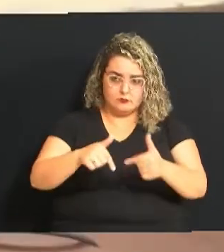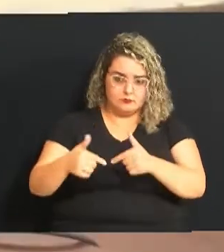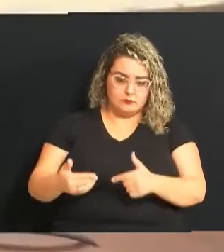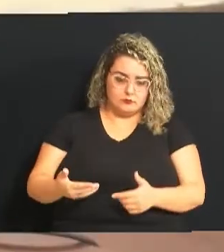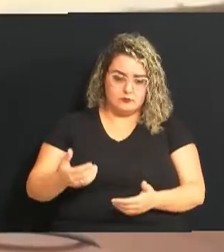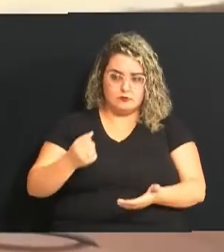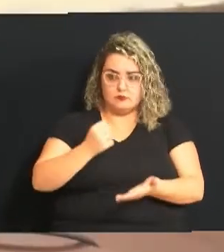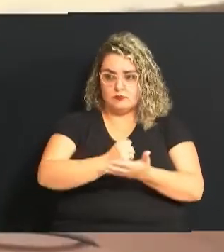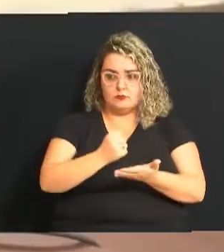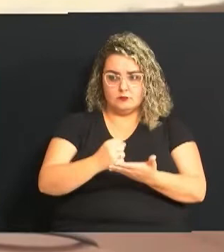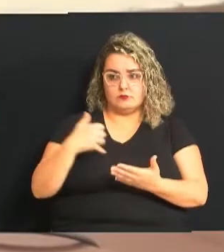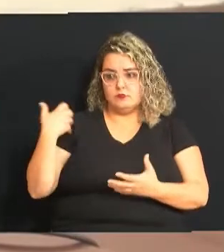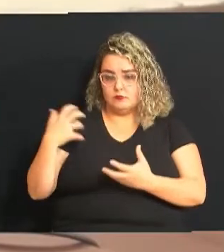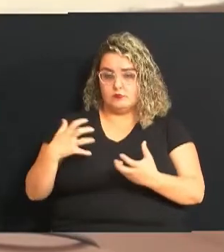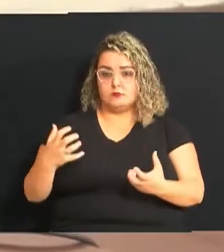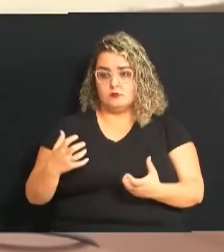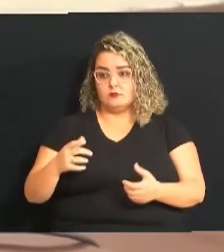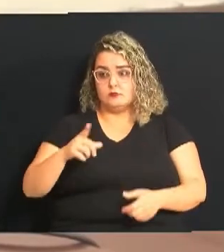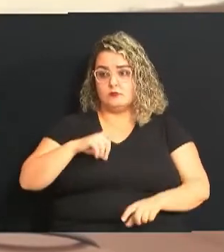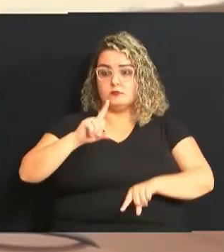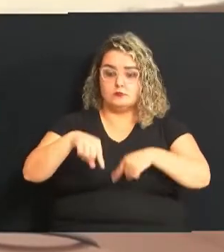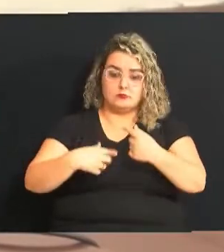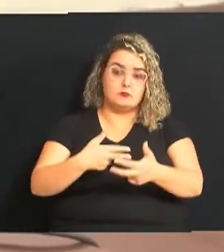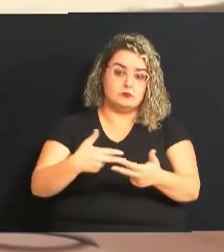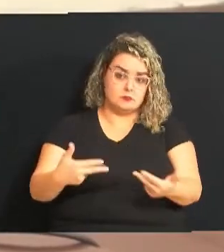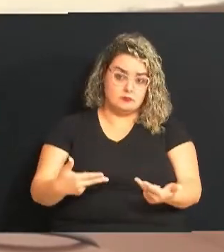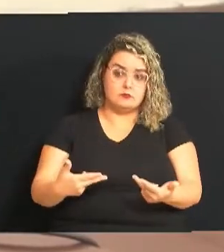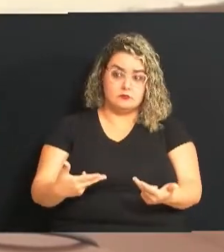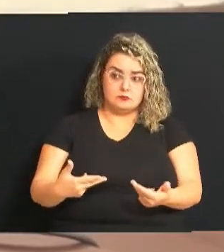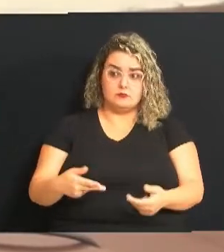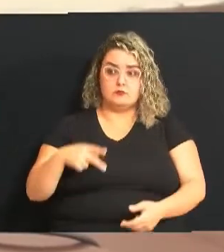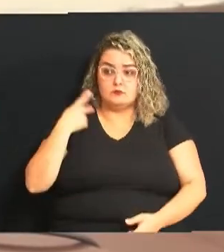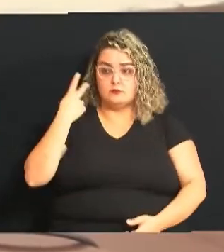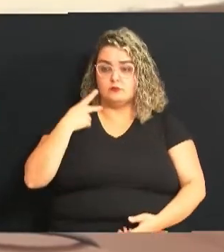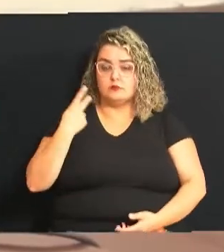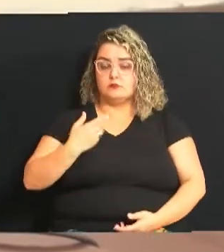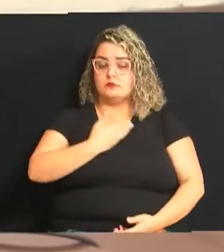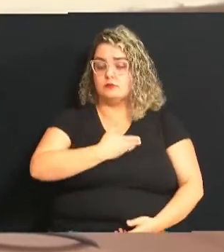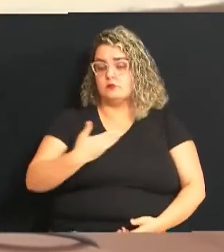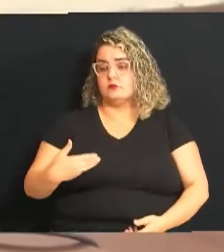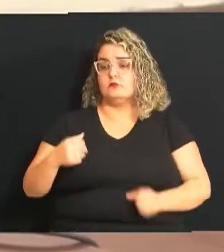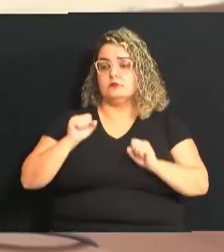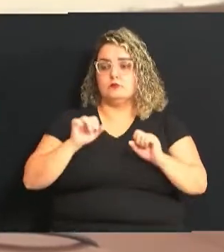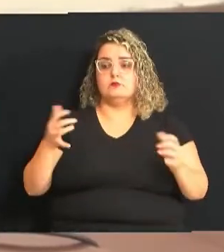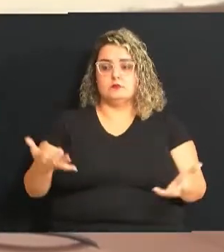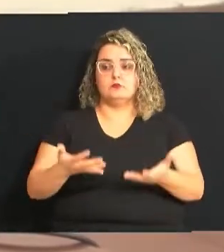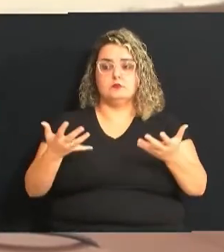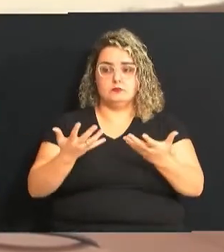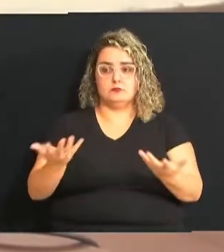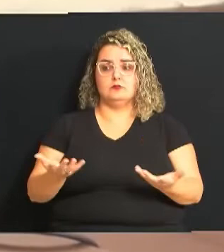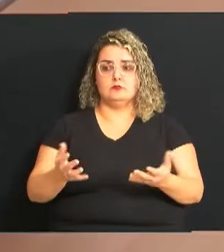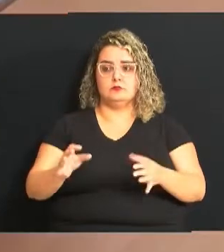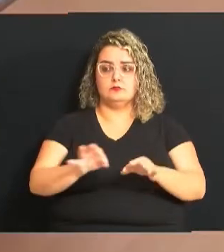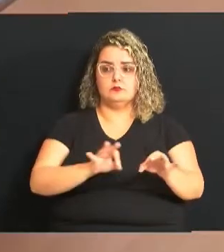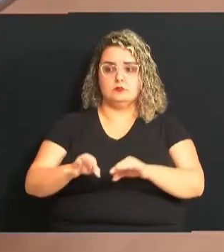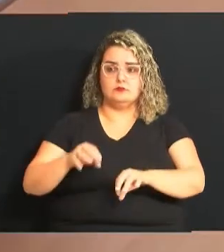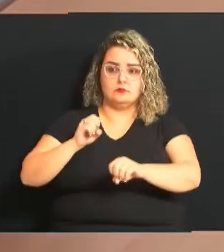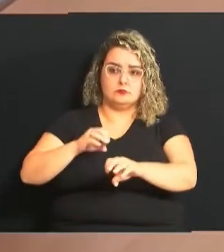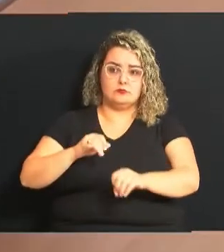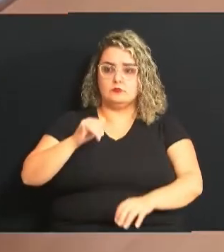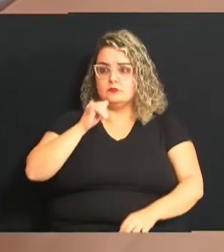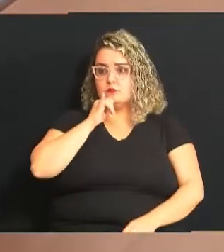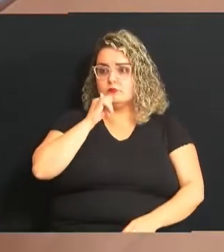tem outras coisas que podem ser feitas e que a política pública pode, incentivar através de projetos educacionais, por